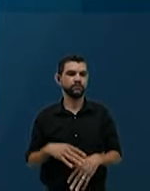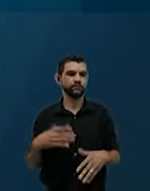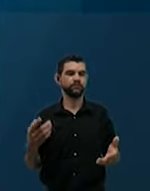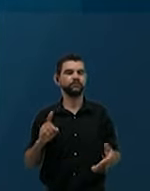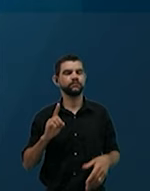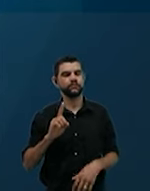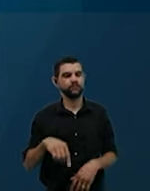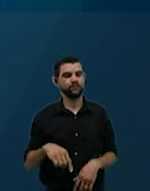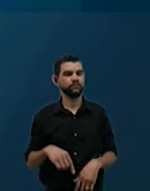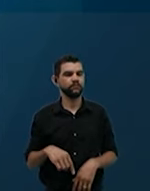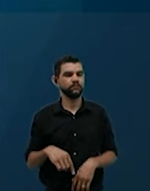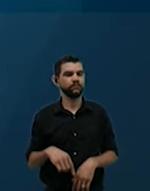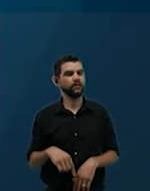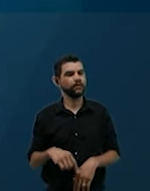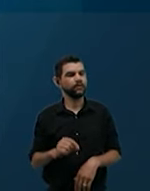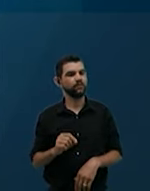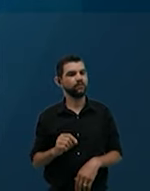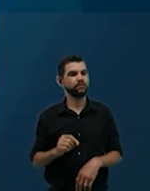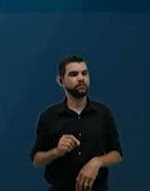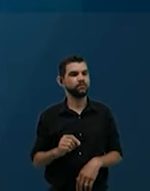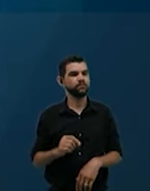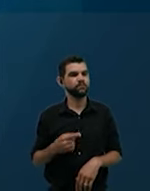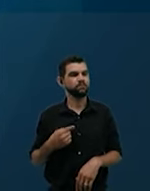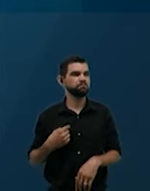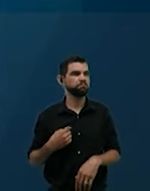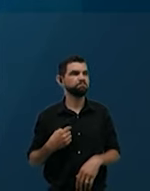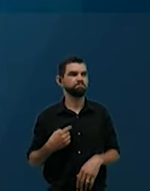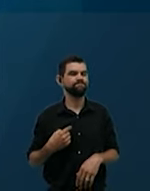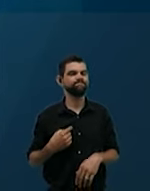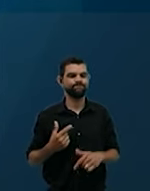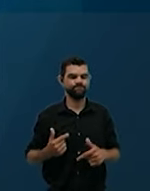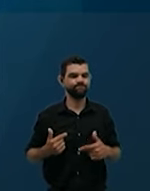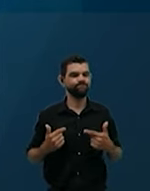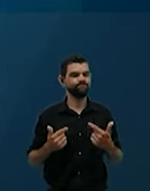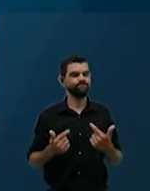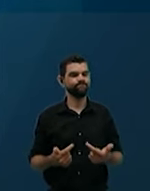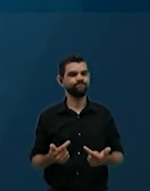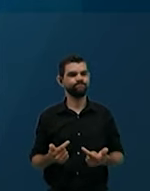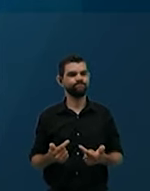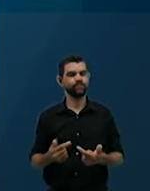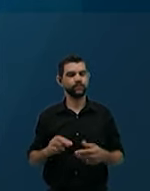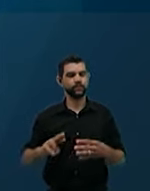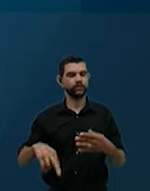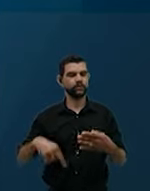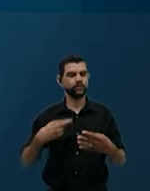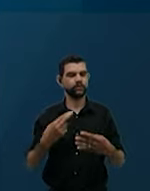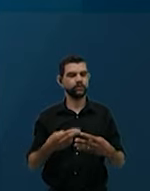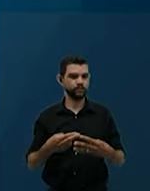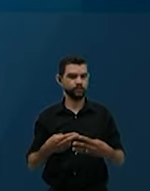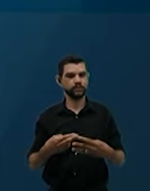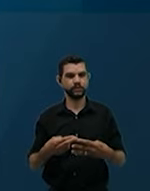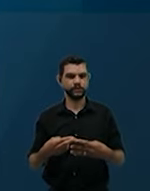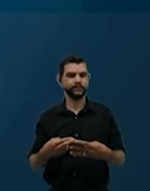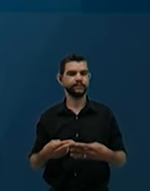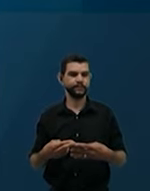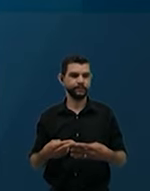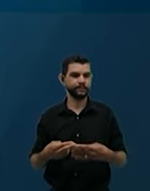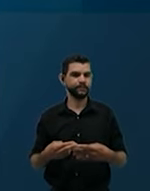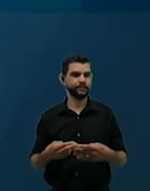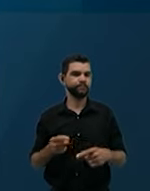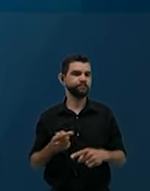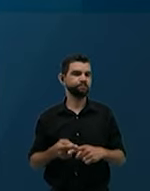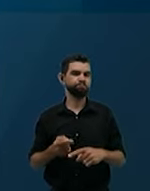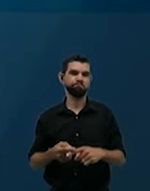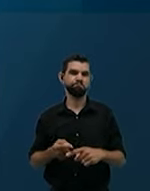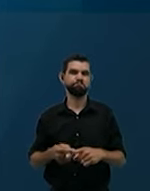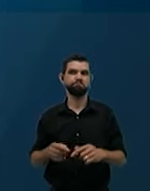me anima a pleitear pelo conhecimento do recurso especial, né, porque, de alguma forma, também